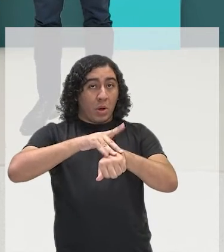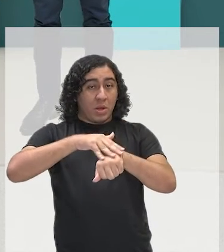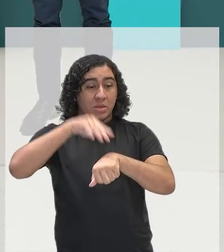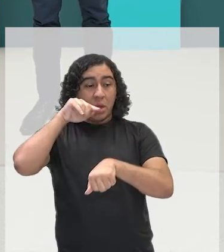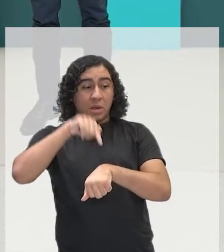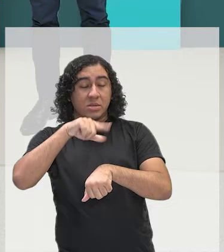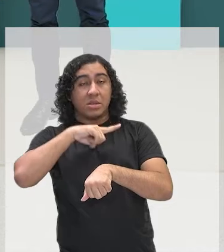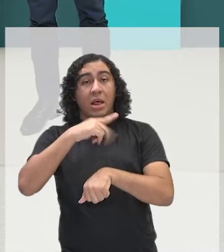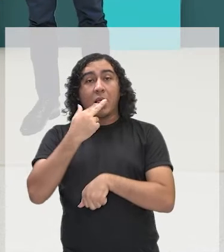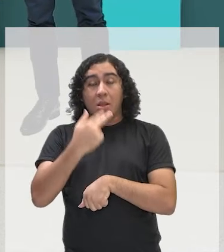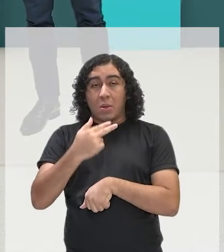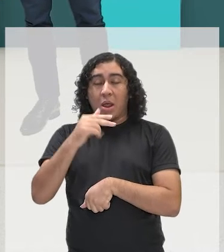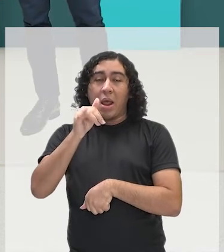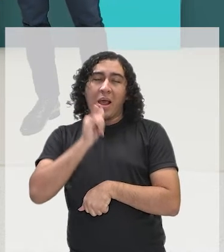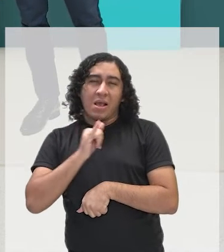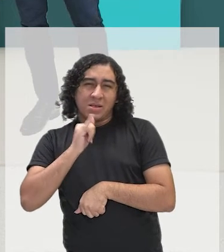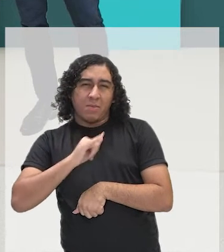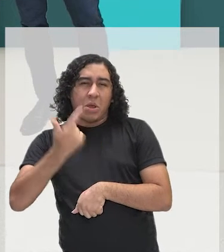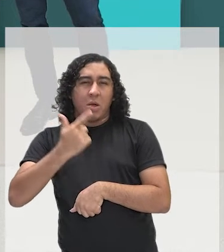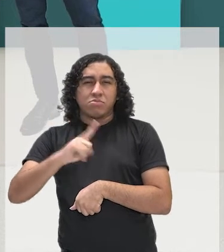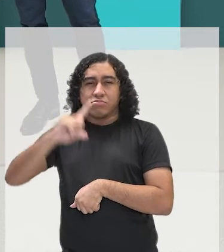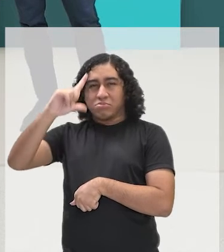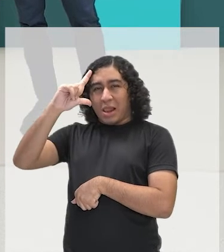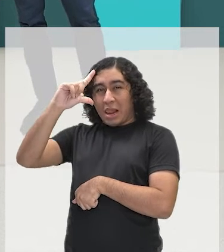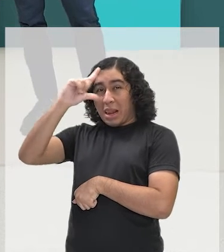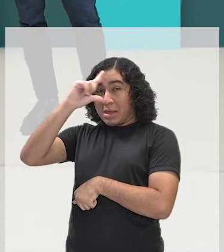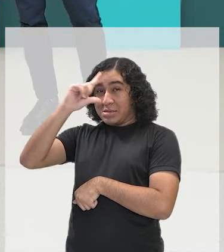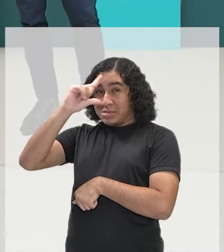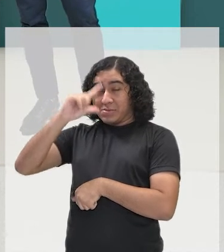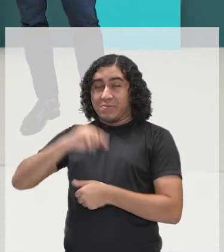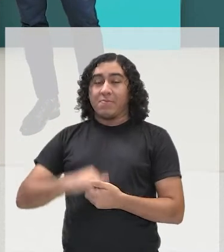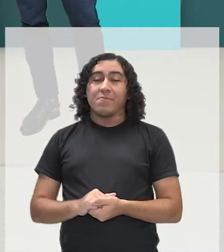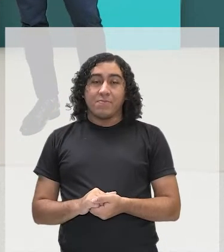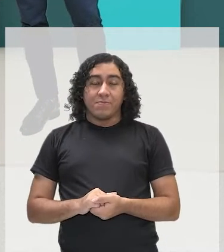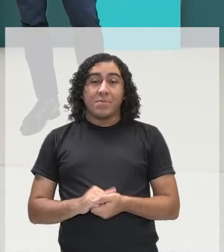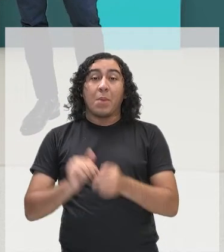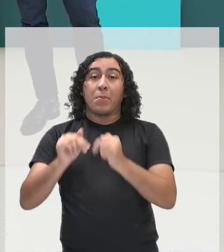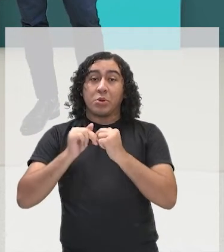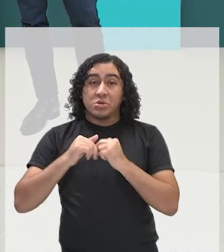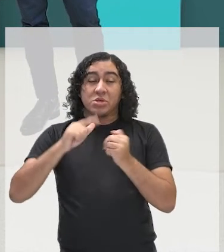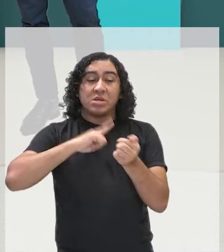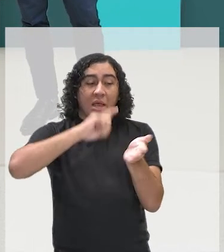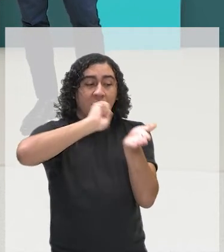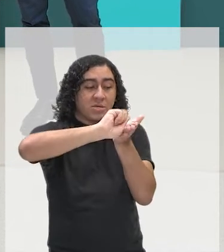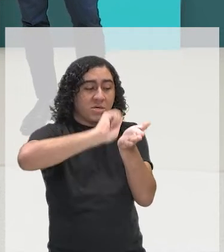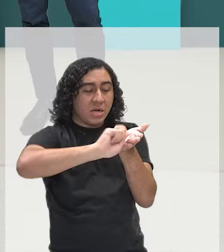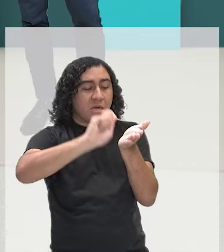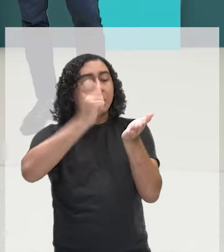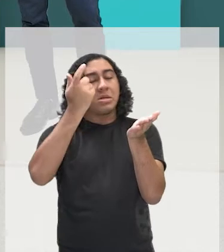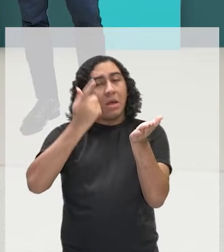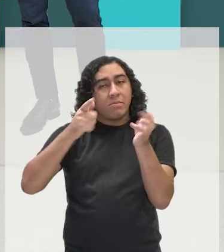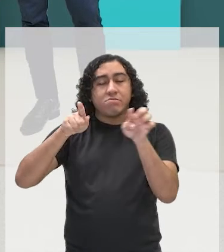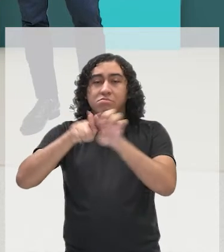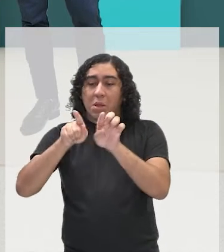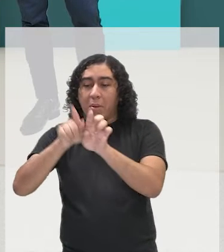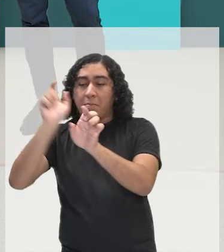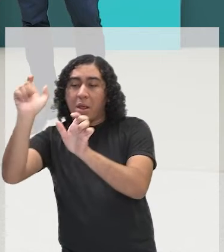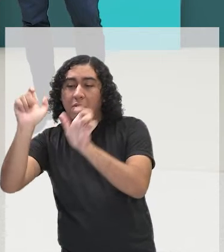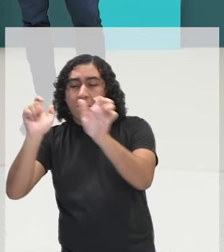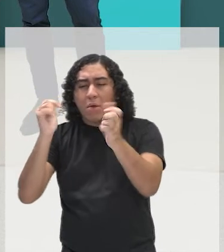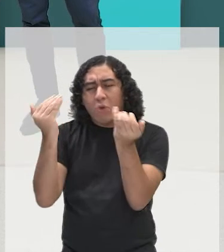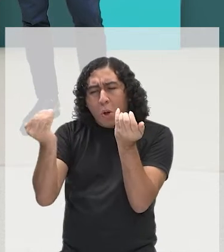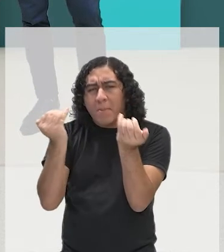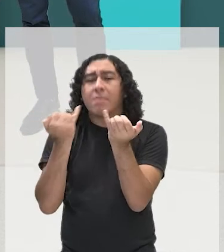aí, tanto na grafia, tá? Às vezes na pronúncia também. Então, o que nós chamamos aí de cognatos. Relacionados à saúde, né, a